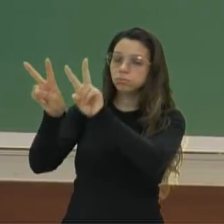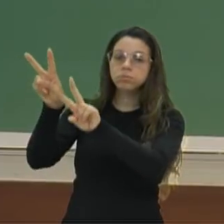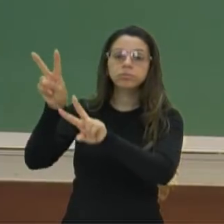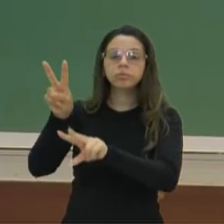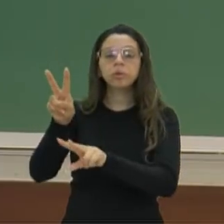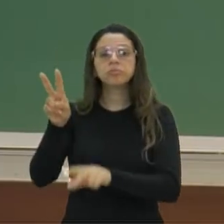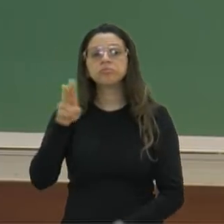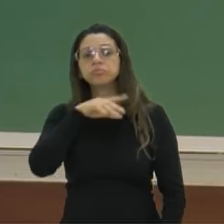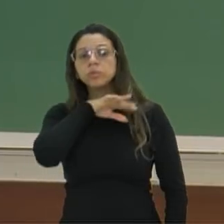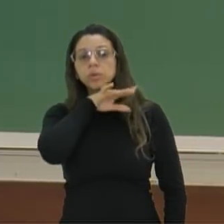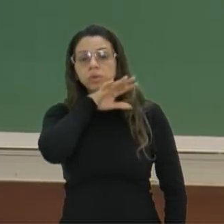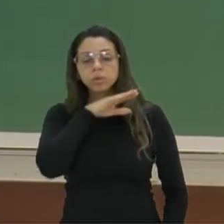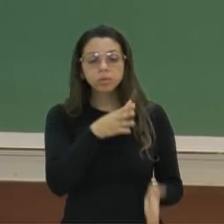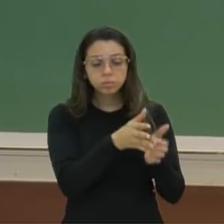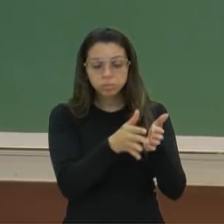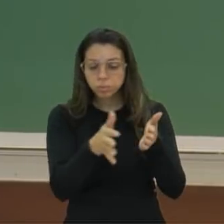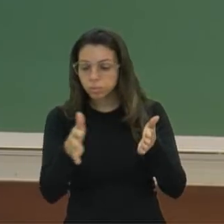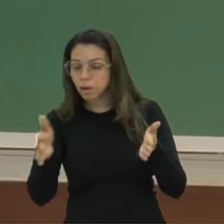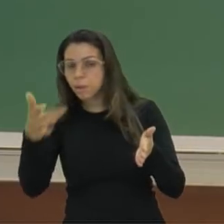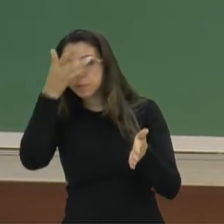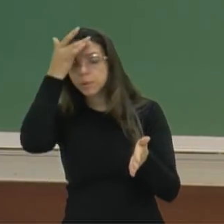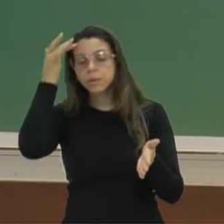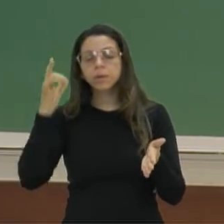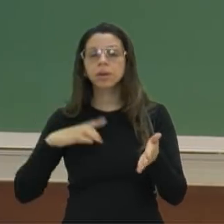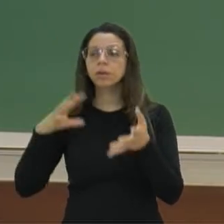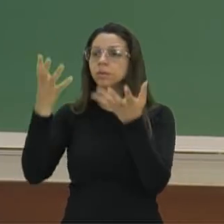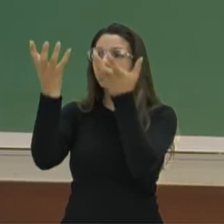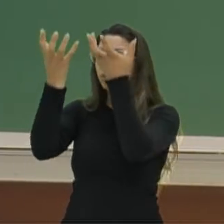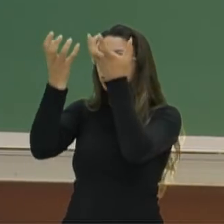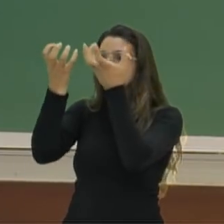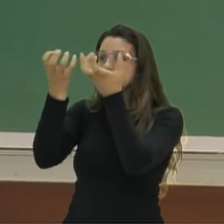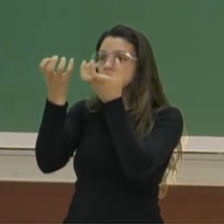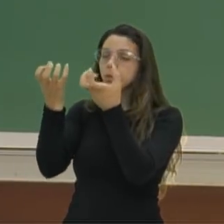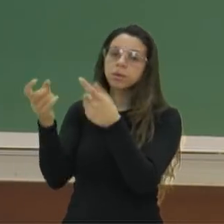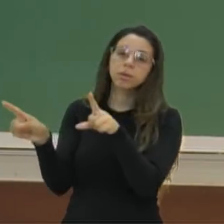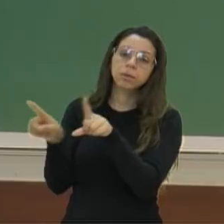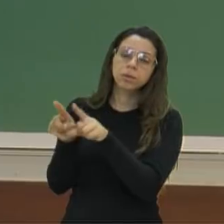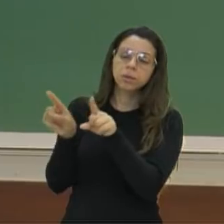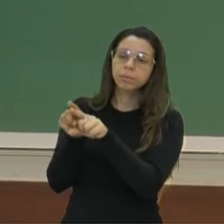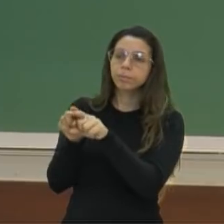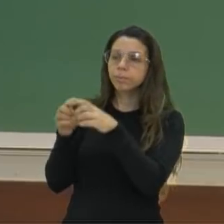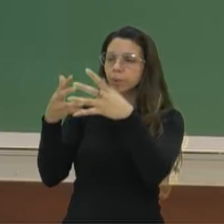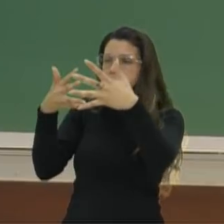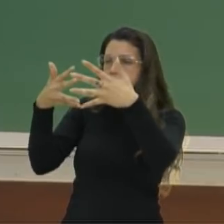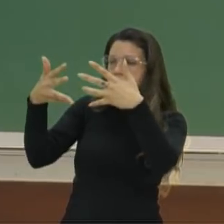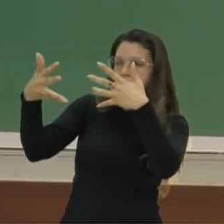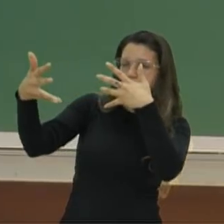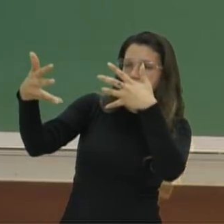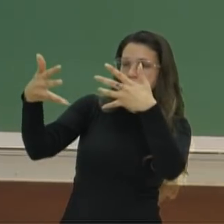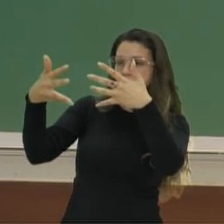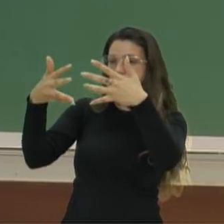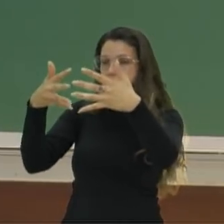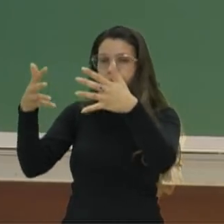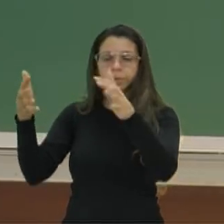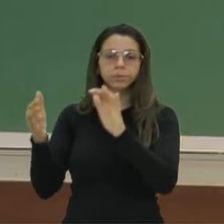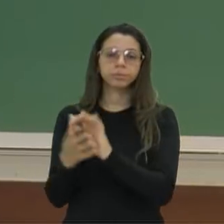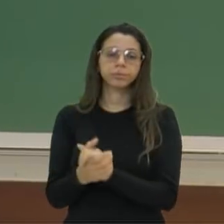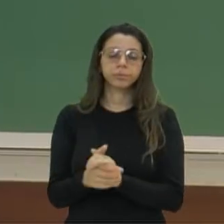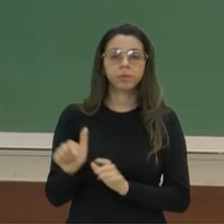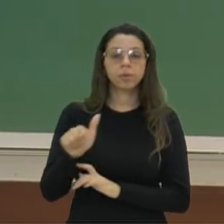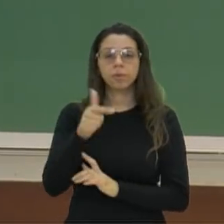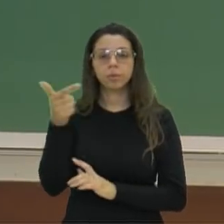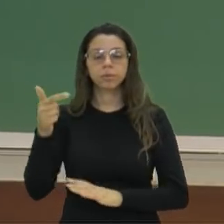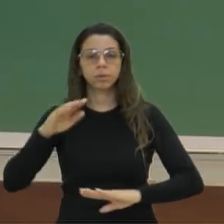Então, essa pessoa vai ter uma visão cansada e também vai ver desfocada as imagens. Uma outra